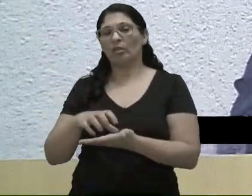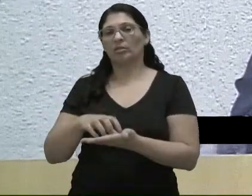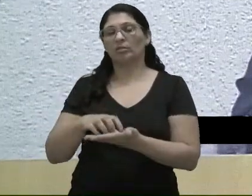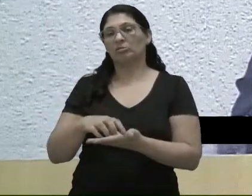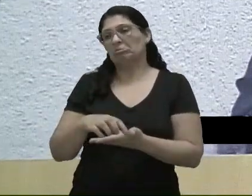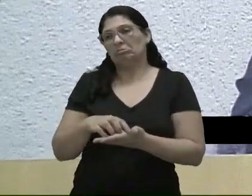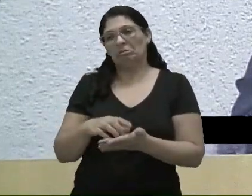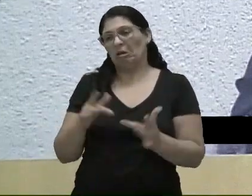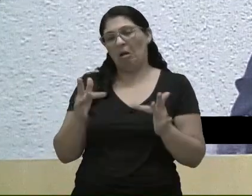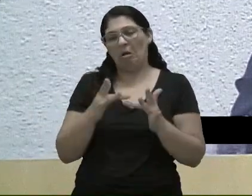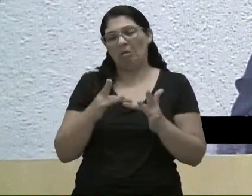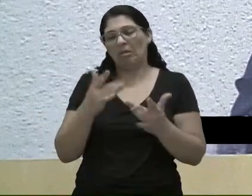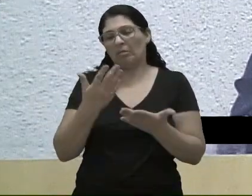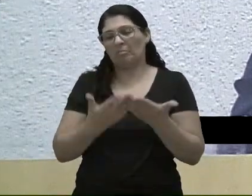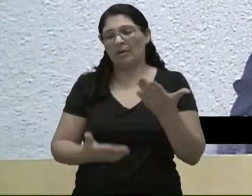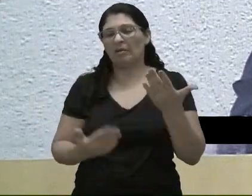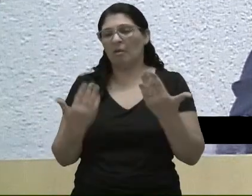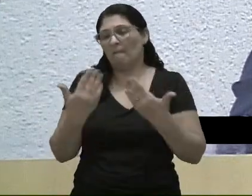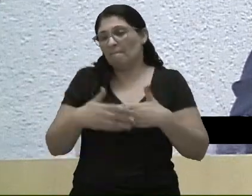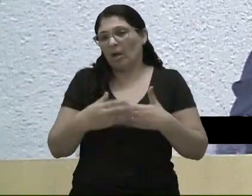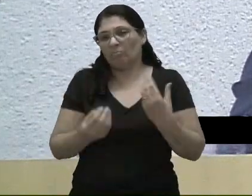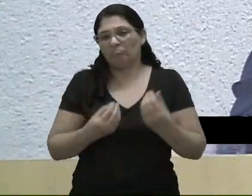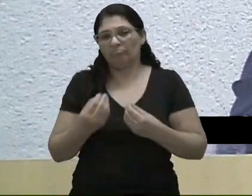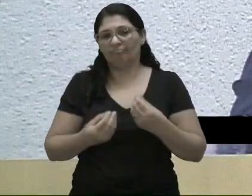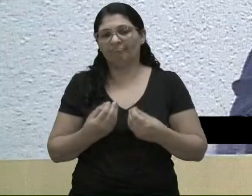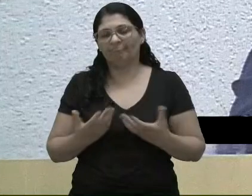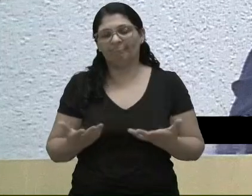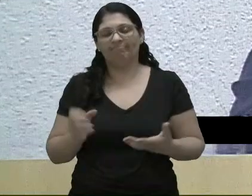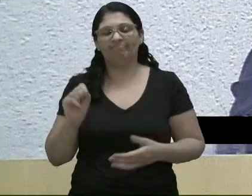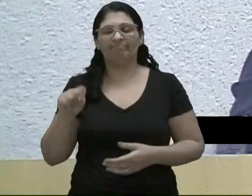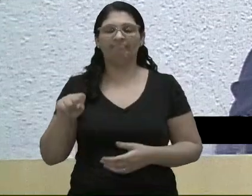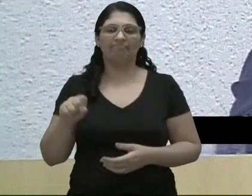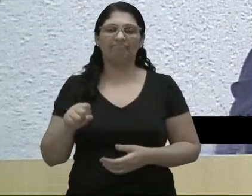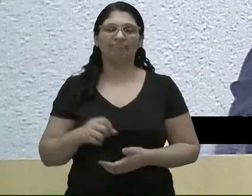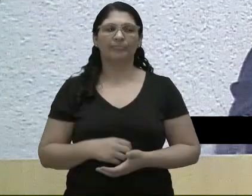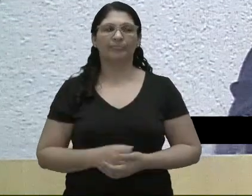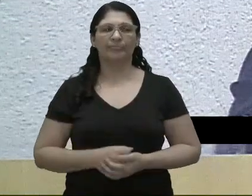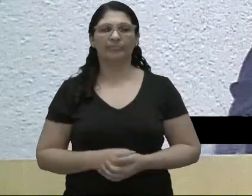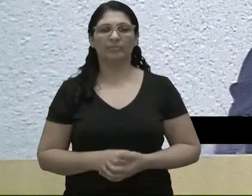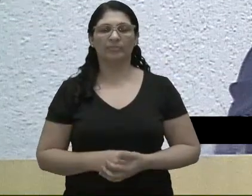andamento dessa prova? Sim. Tá bom.